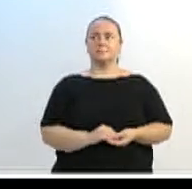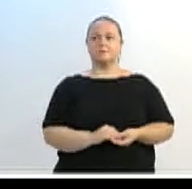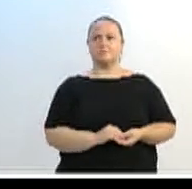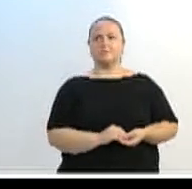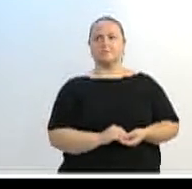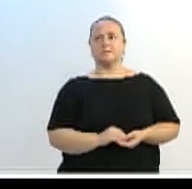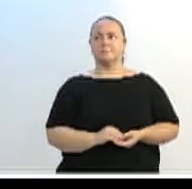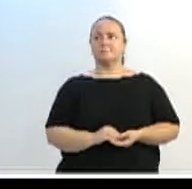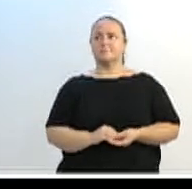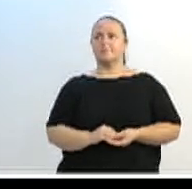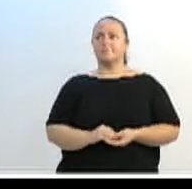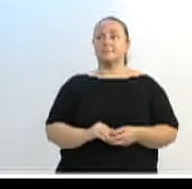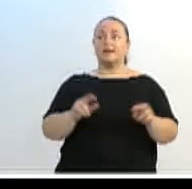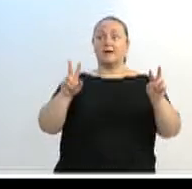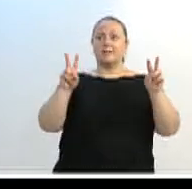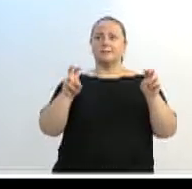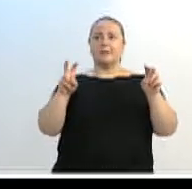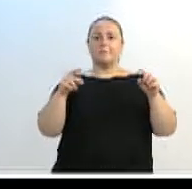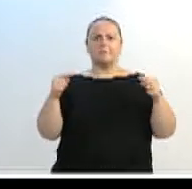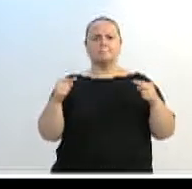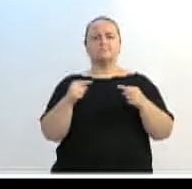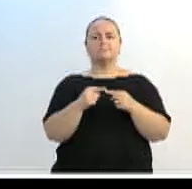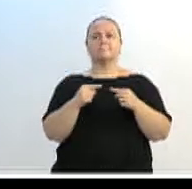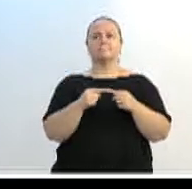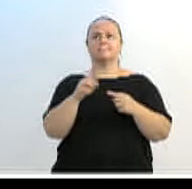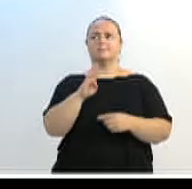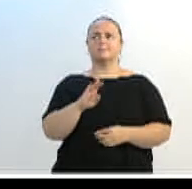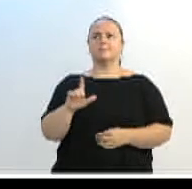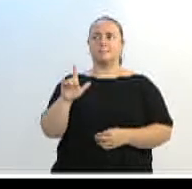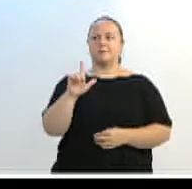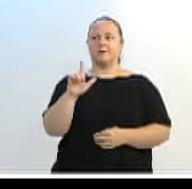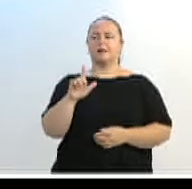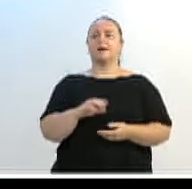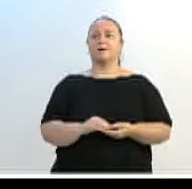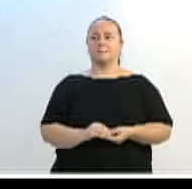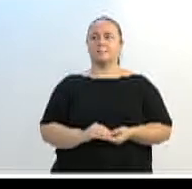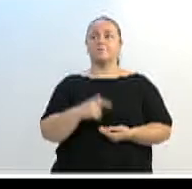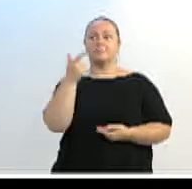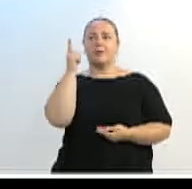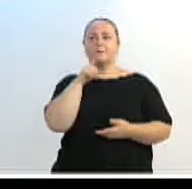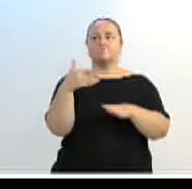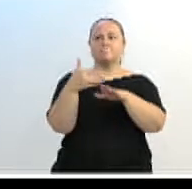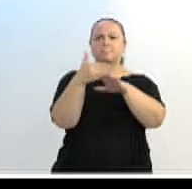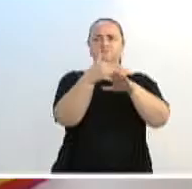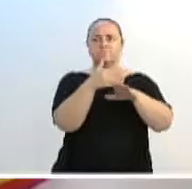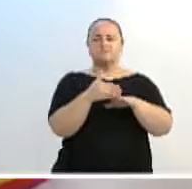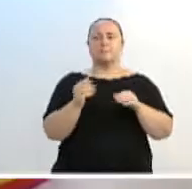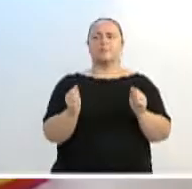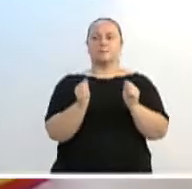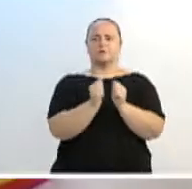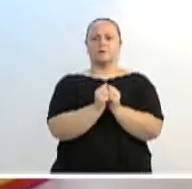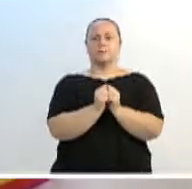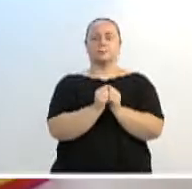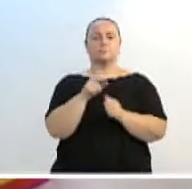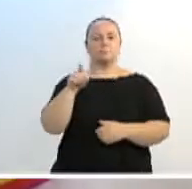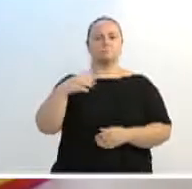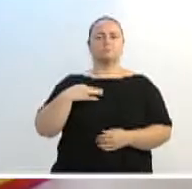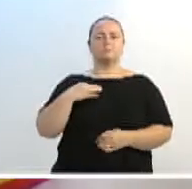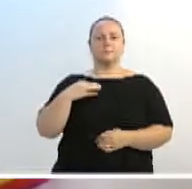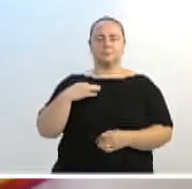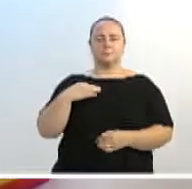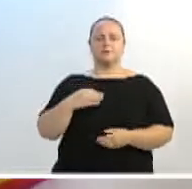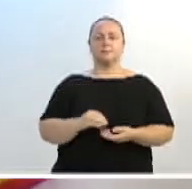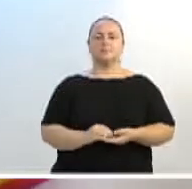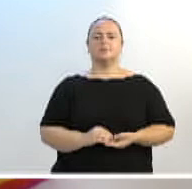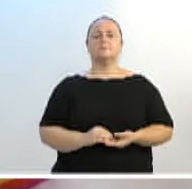assuntos que realmente cabem à nossa cidade, para ter mais a participação também dela. E ela se colocou à disposição, foi